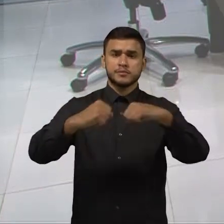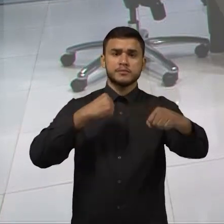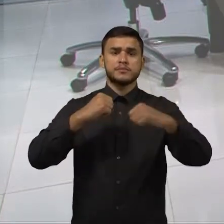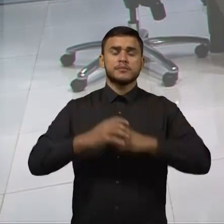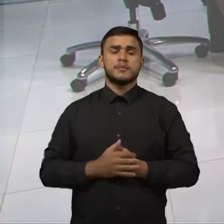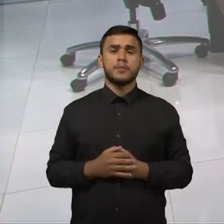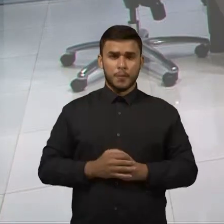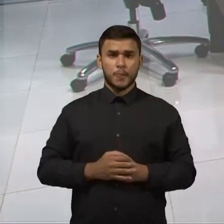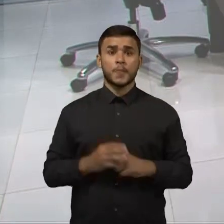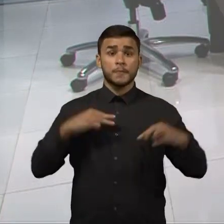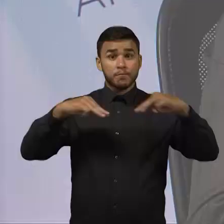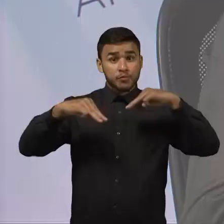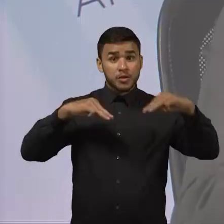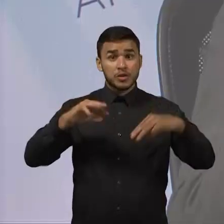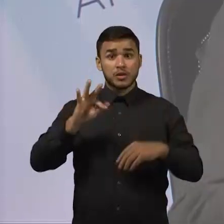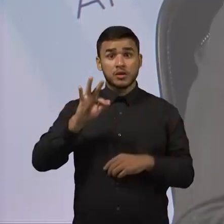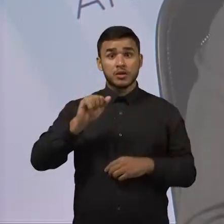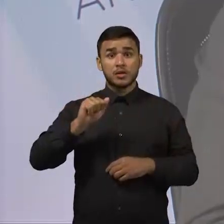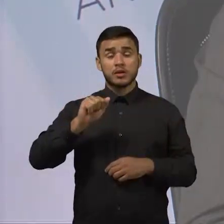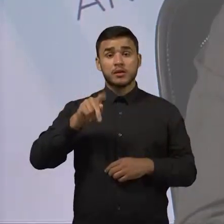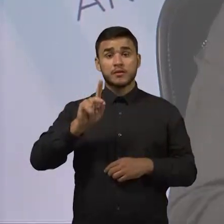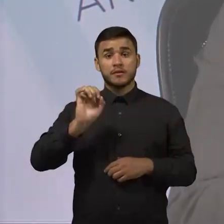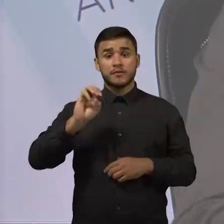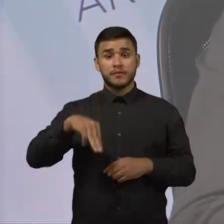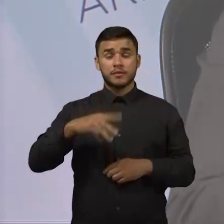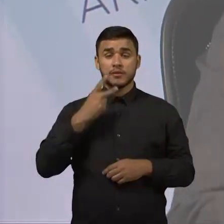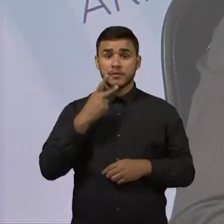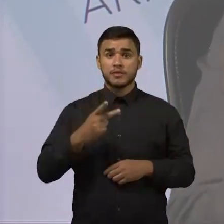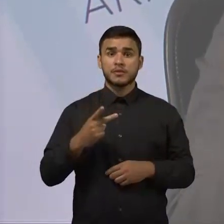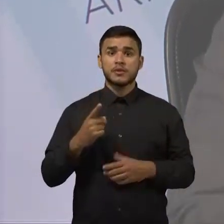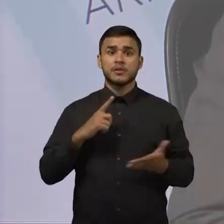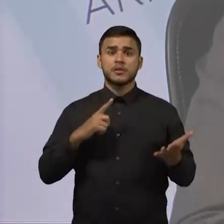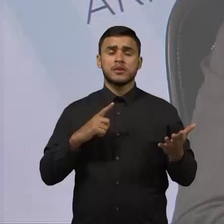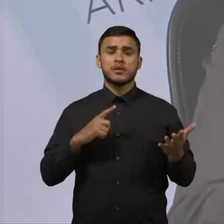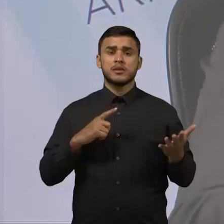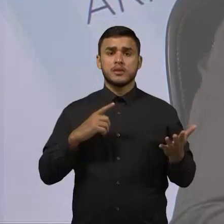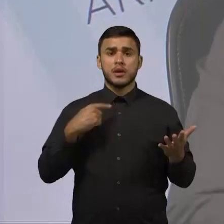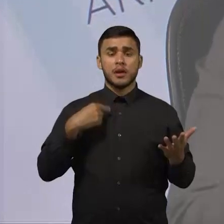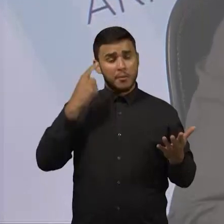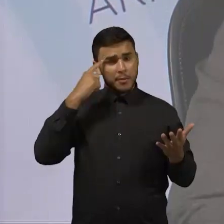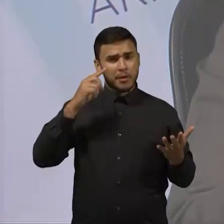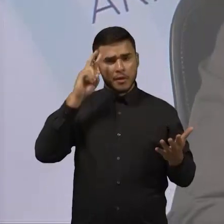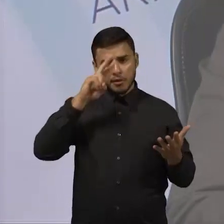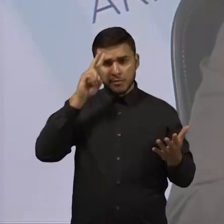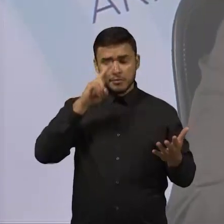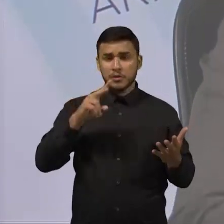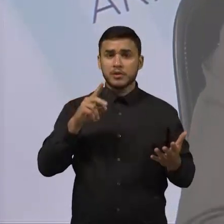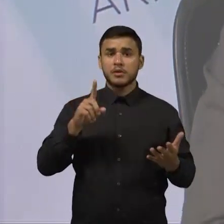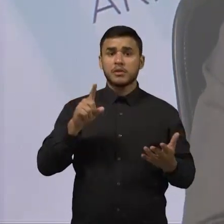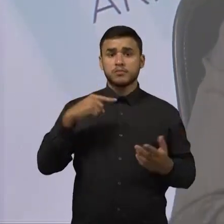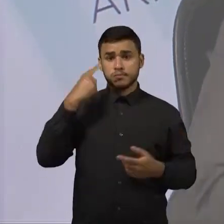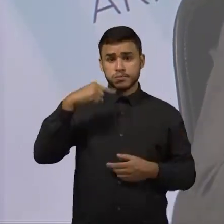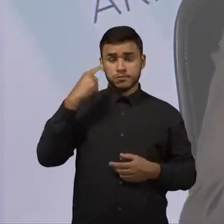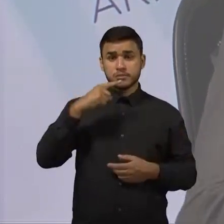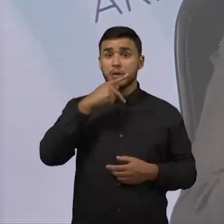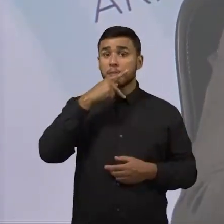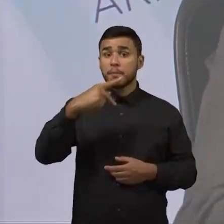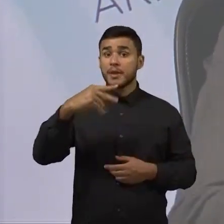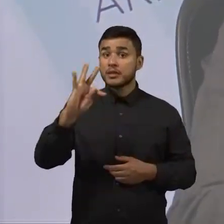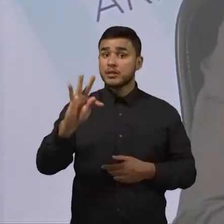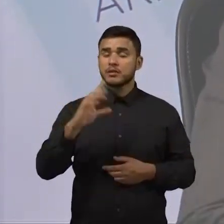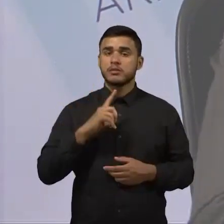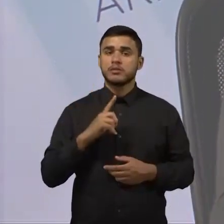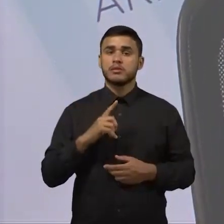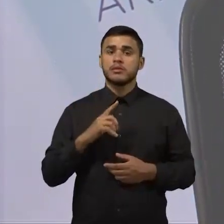Isso é do filigrana. Ministro Fachin, que passa a deslocar, de fato, o terceiro advogado do PT, do advogado do movimento de Sem Terra, Sim. quer deslocar a